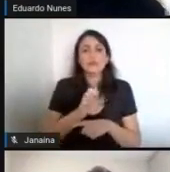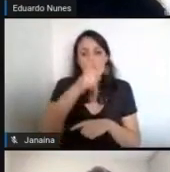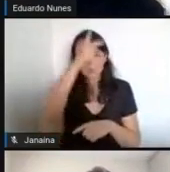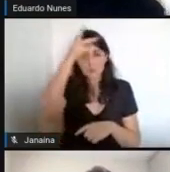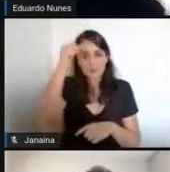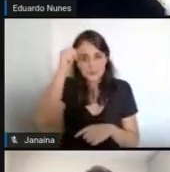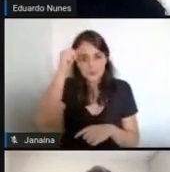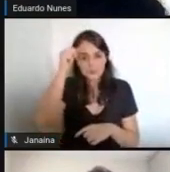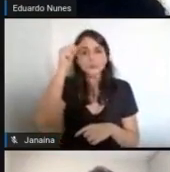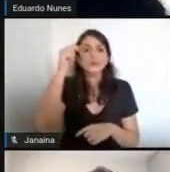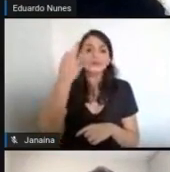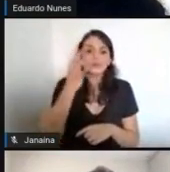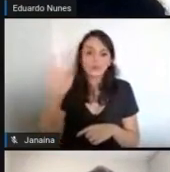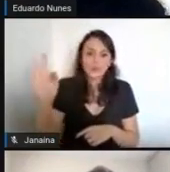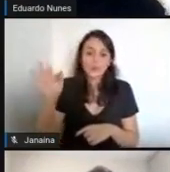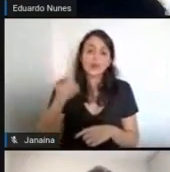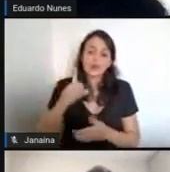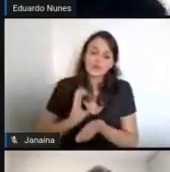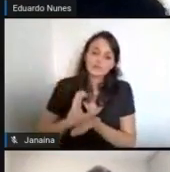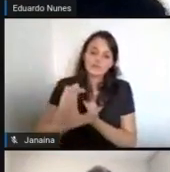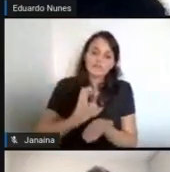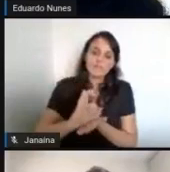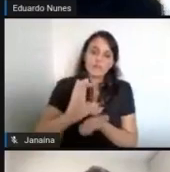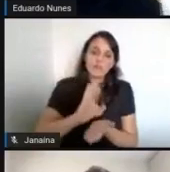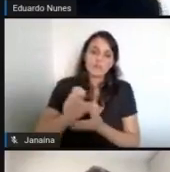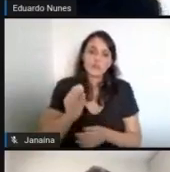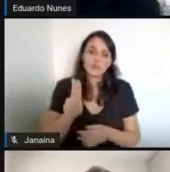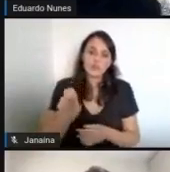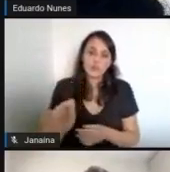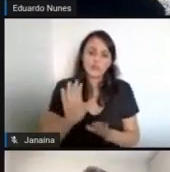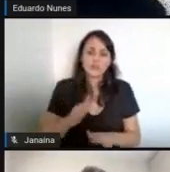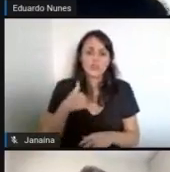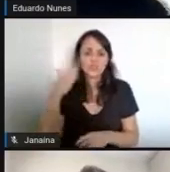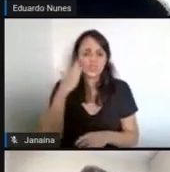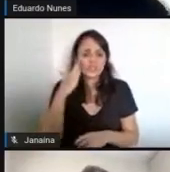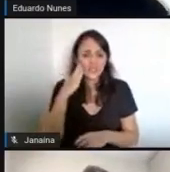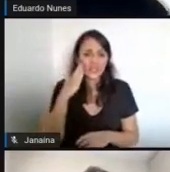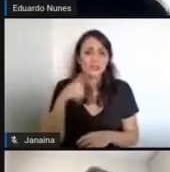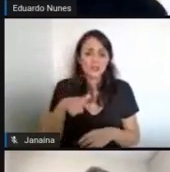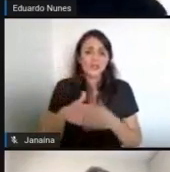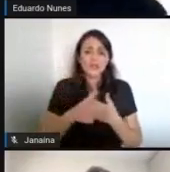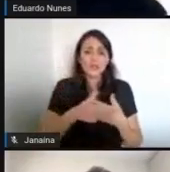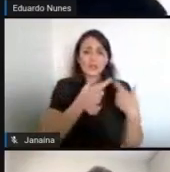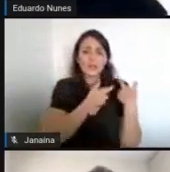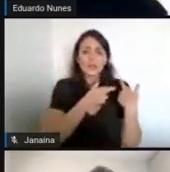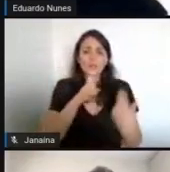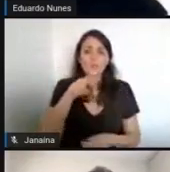por financiar o SUS, mas a gente sabe também que, historicamente, o papel da União, ele tem se reduzido